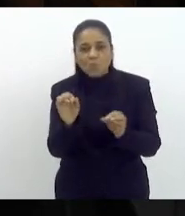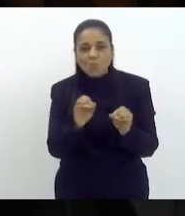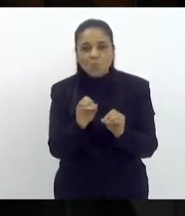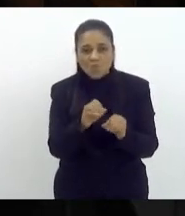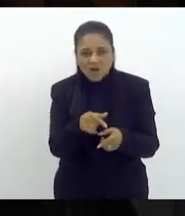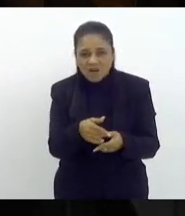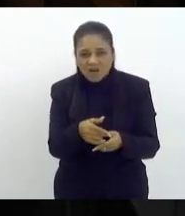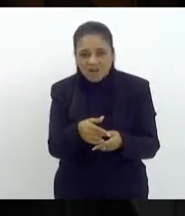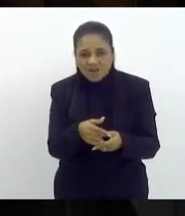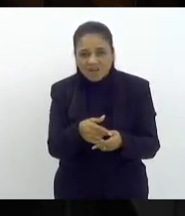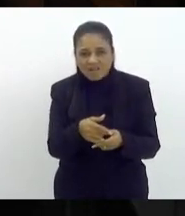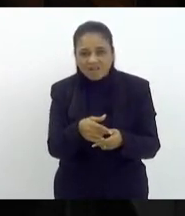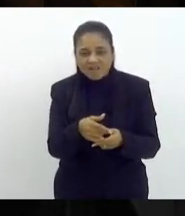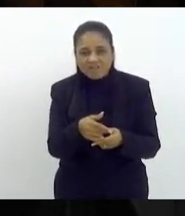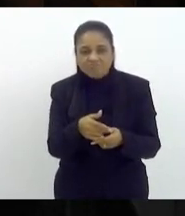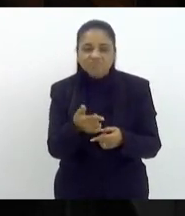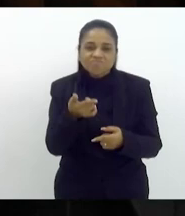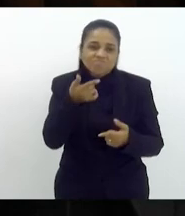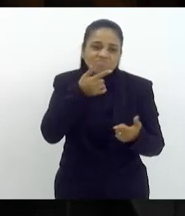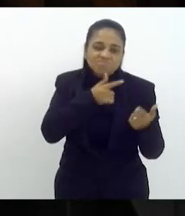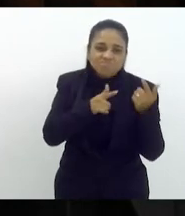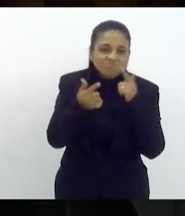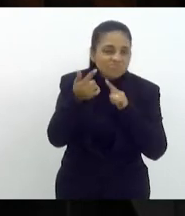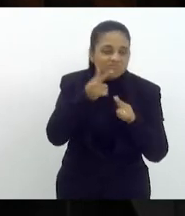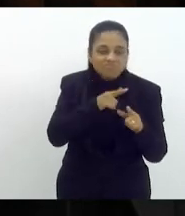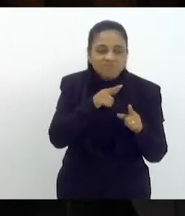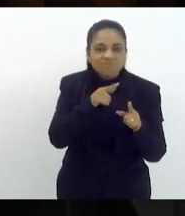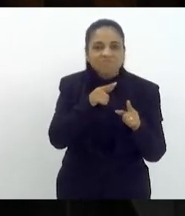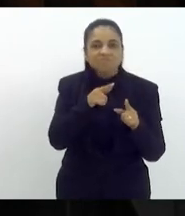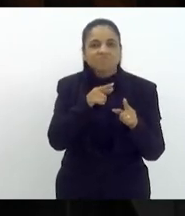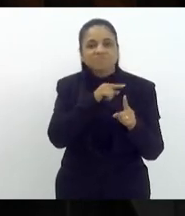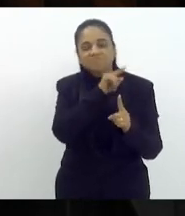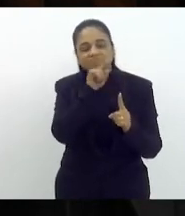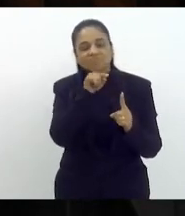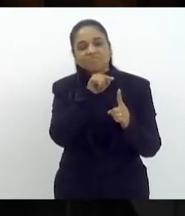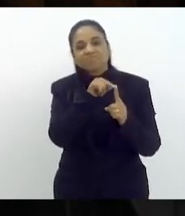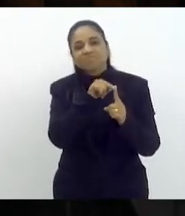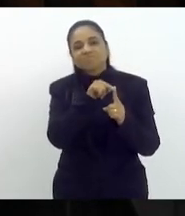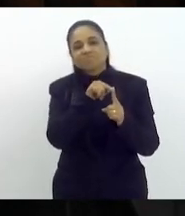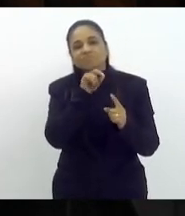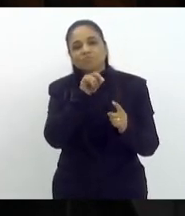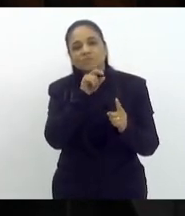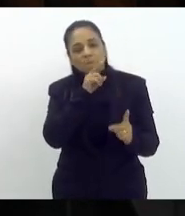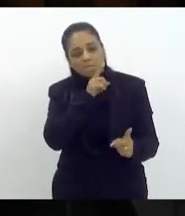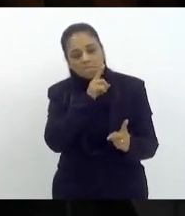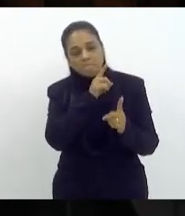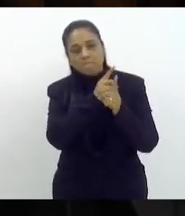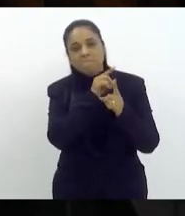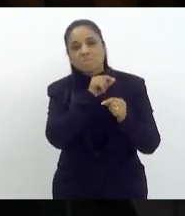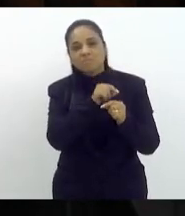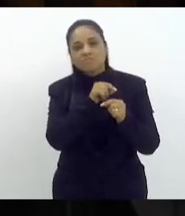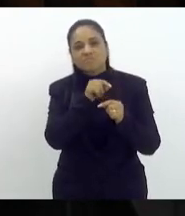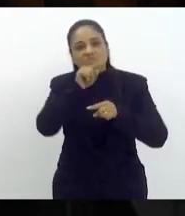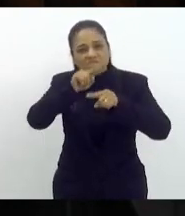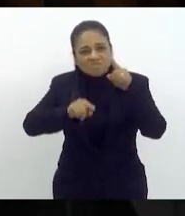daqueles que ainda não conseguem identificar que o ultraprocessado é